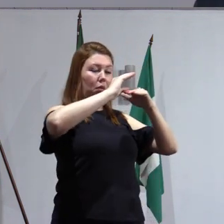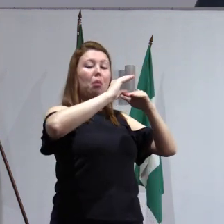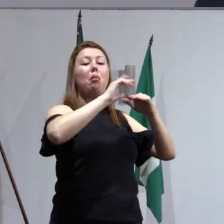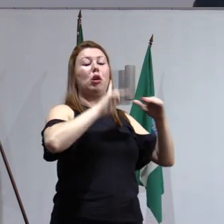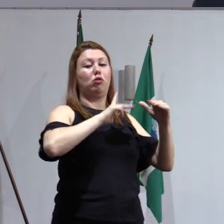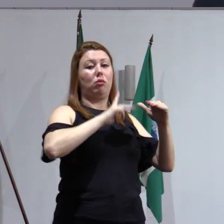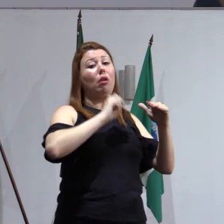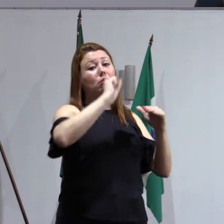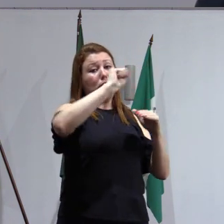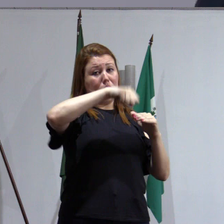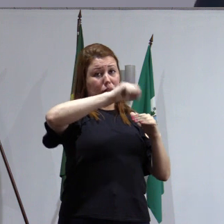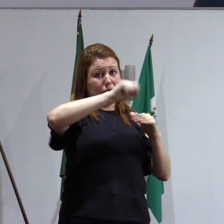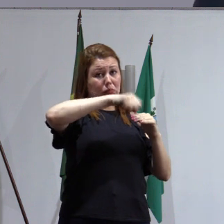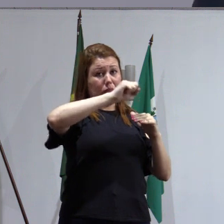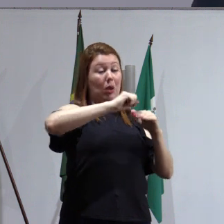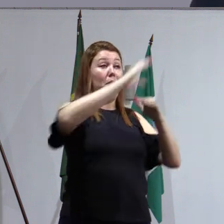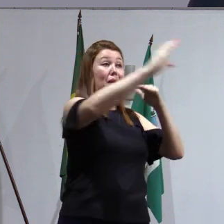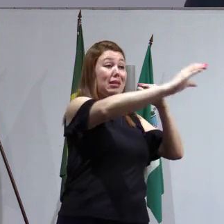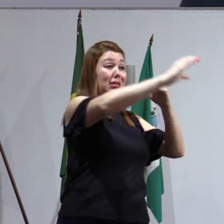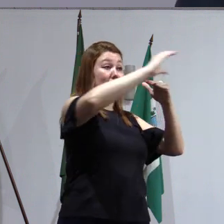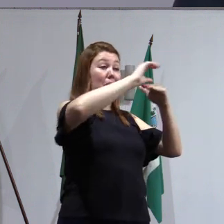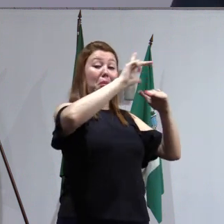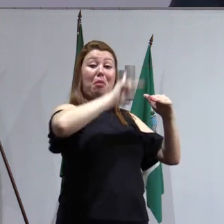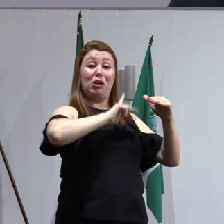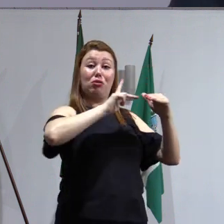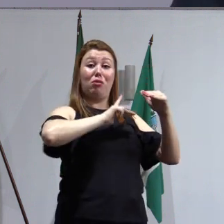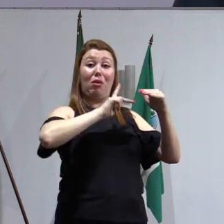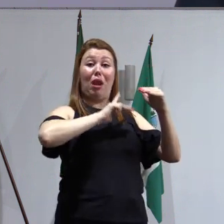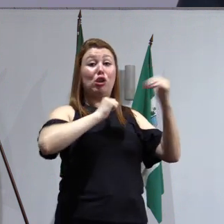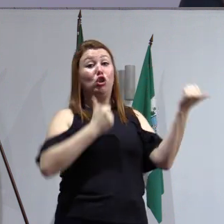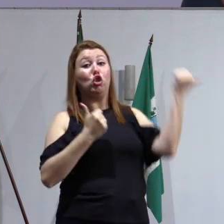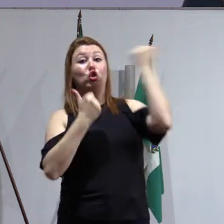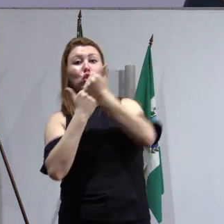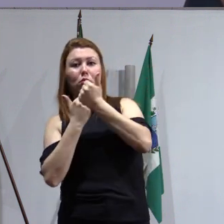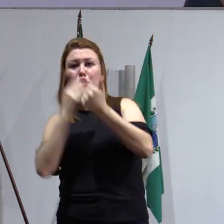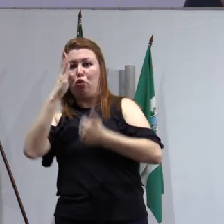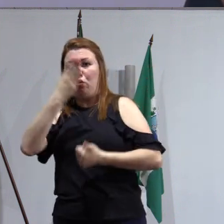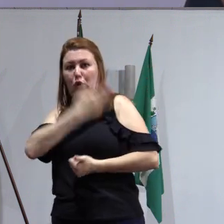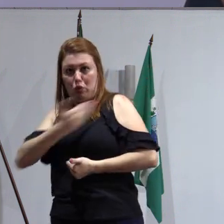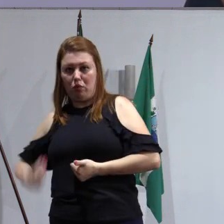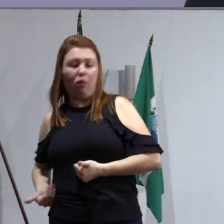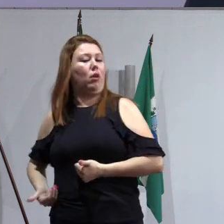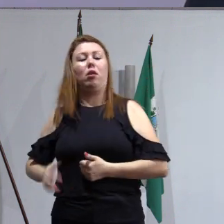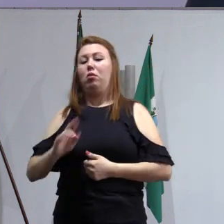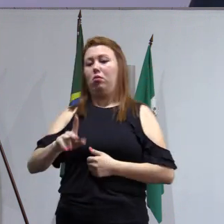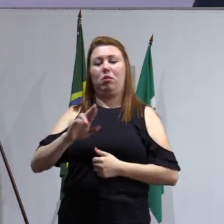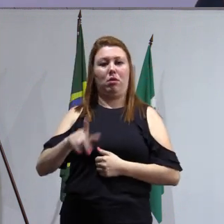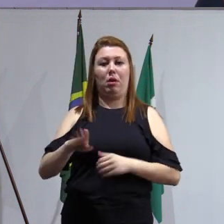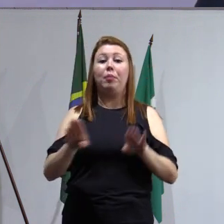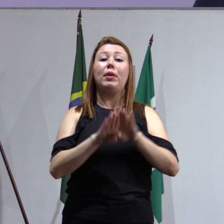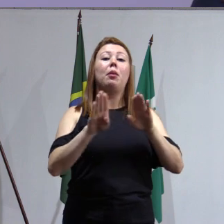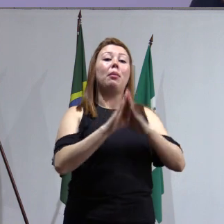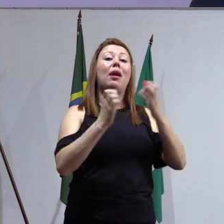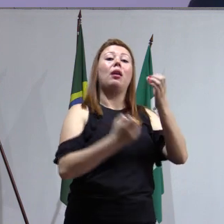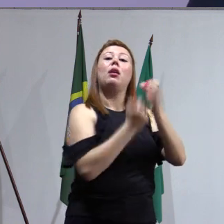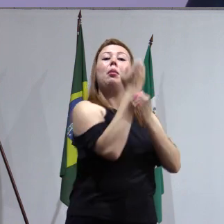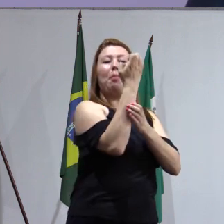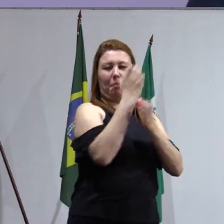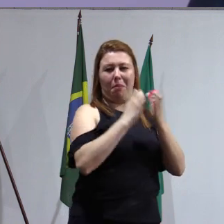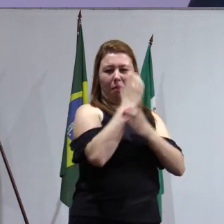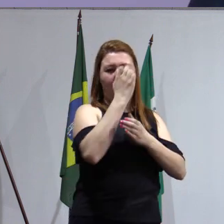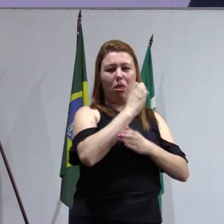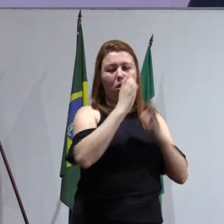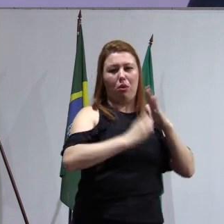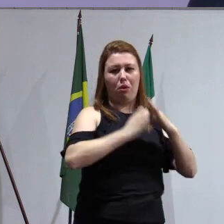somos a favor que o capital privado substitua o capital público. E o outro no sentido do empreendedorismo. Eu sei que aqui na UFPR nós temos a